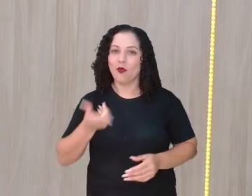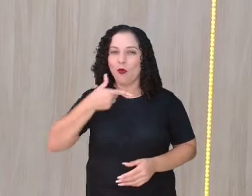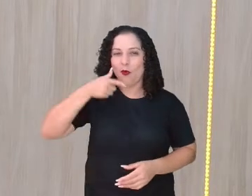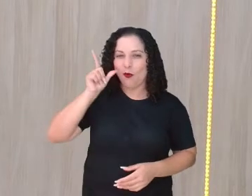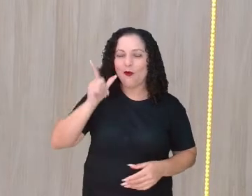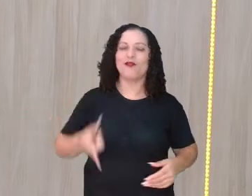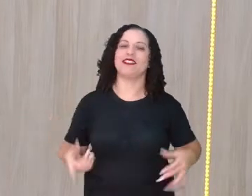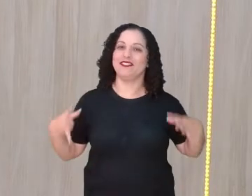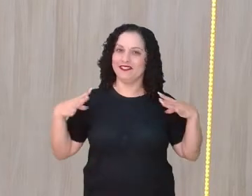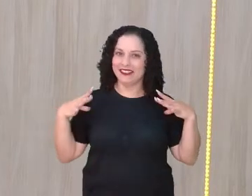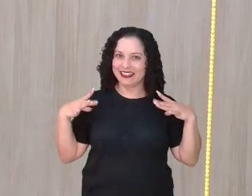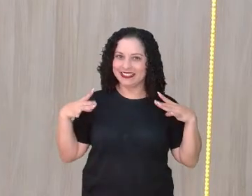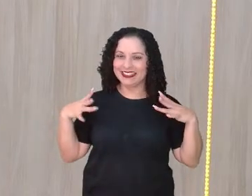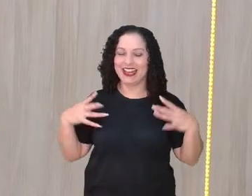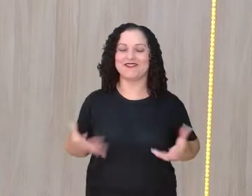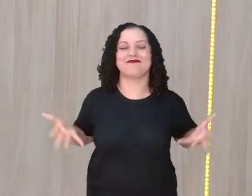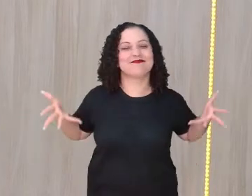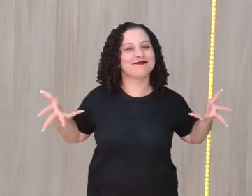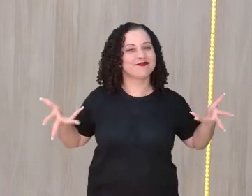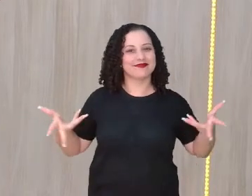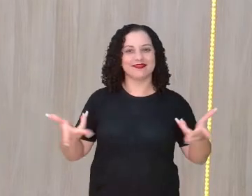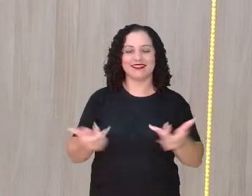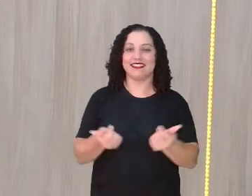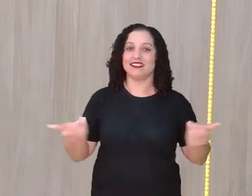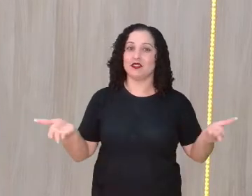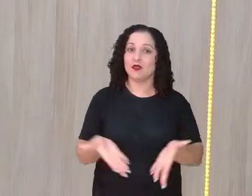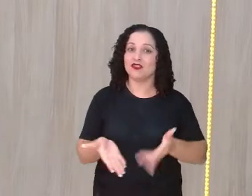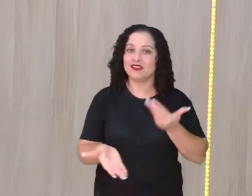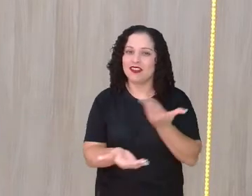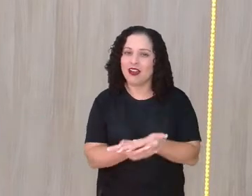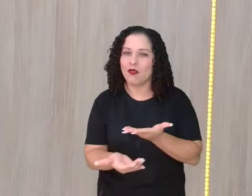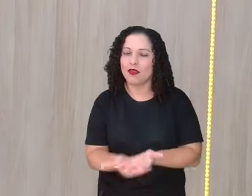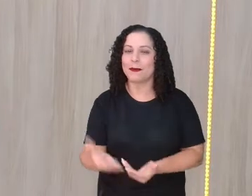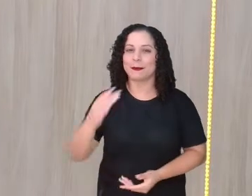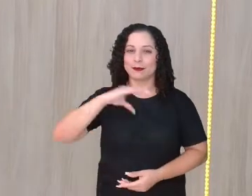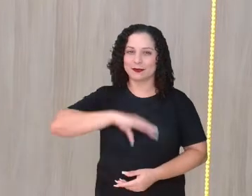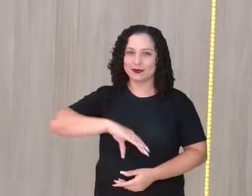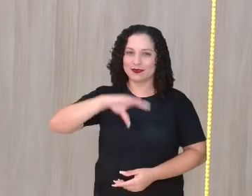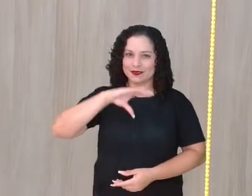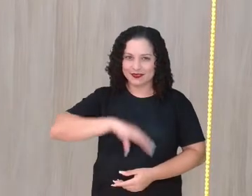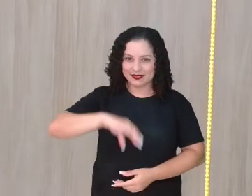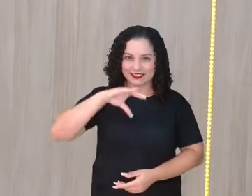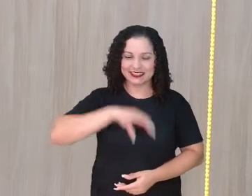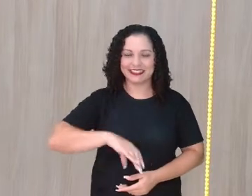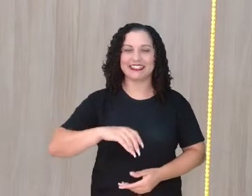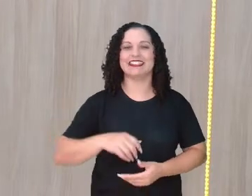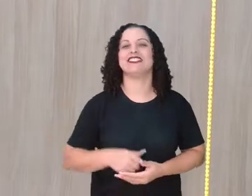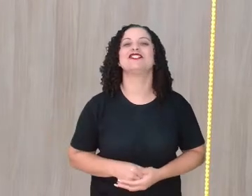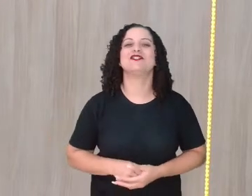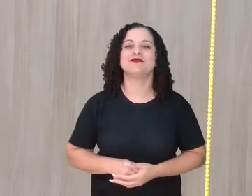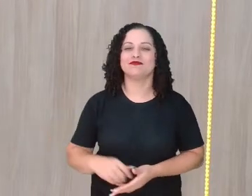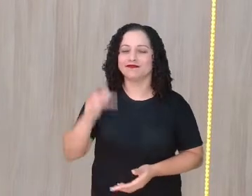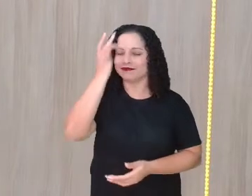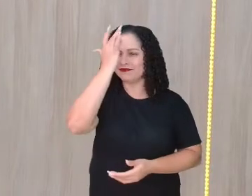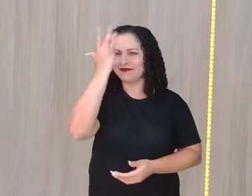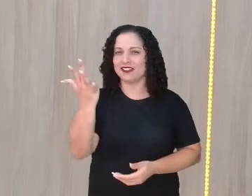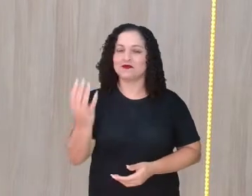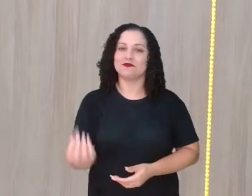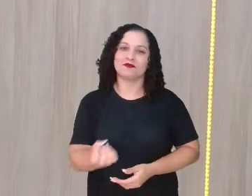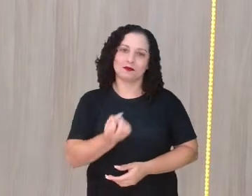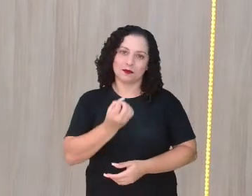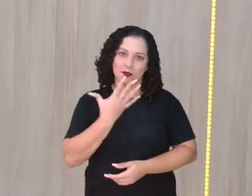pós-feriado. Eita, que maravilha, né? Ter aula de língua portuguesa. Fácil e